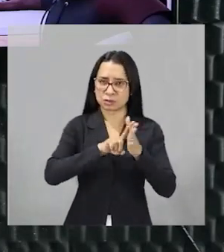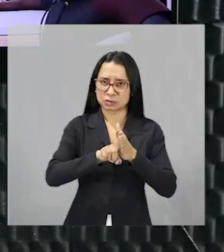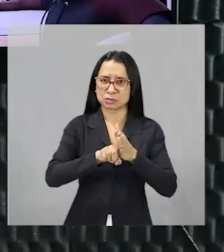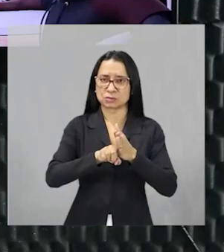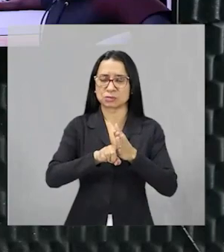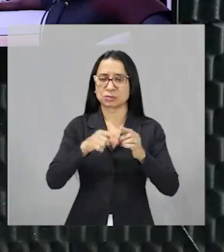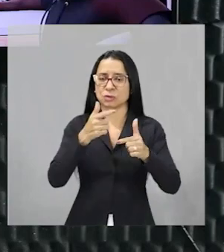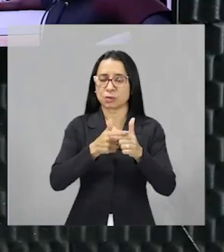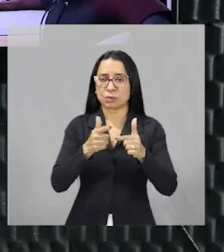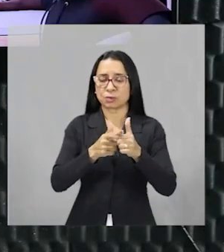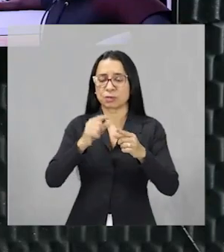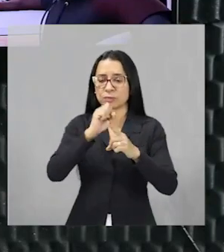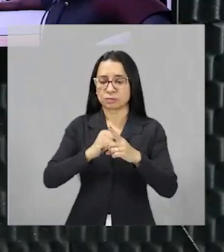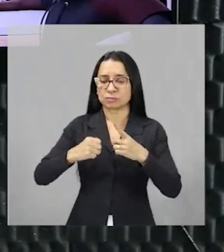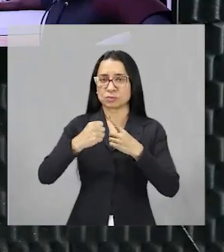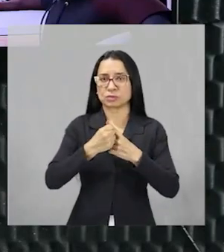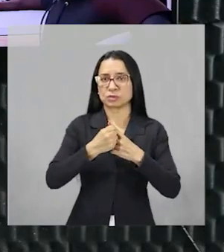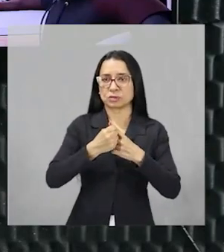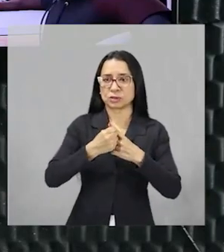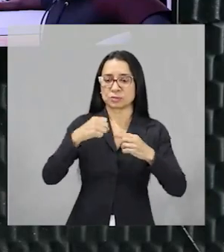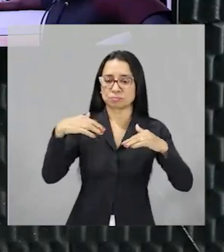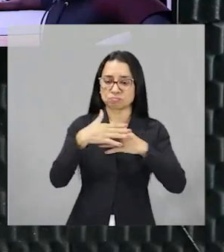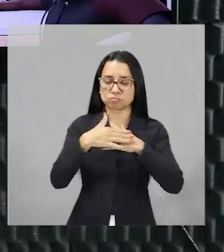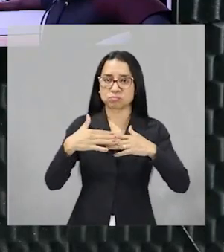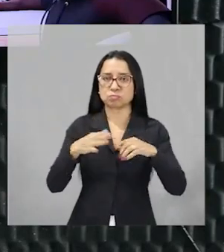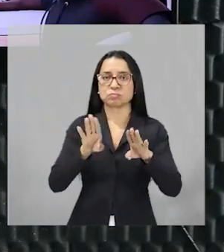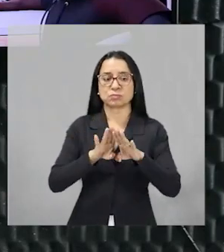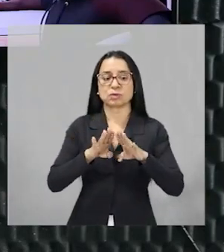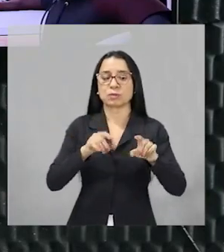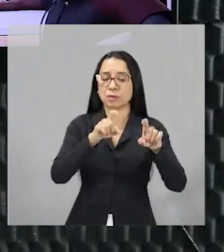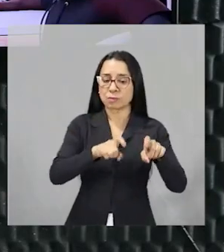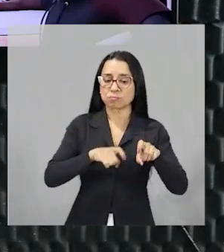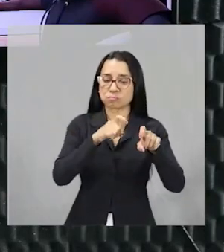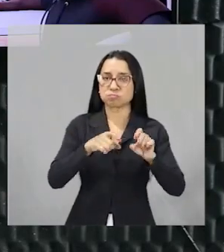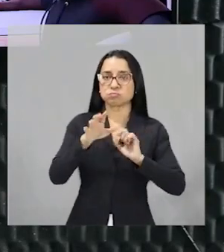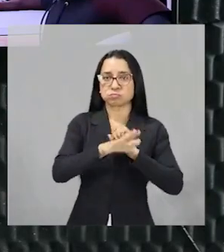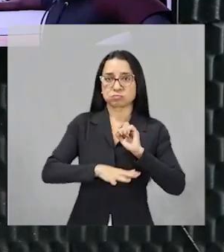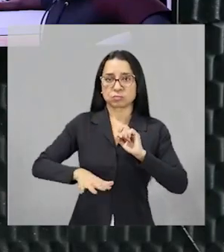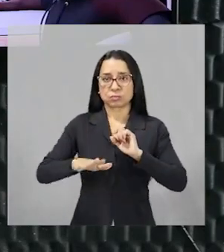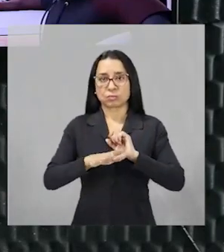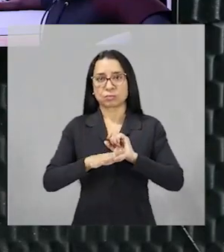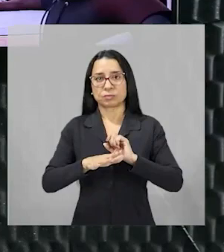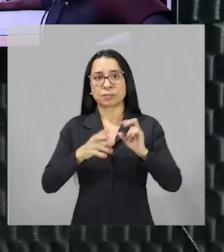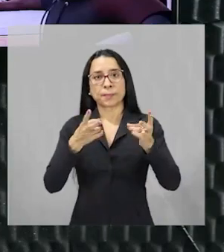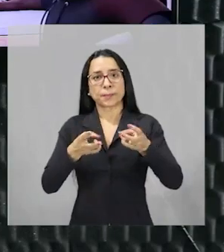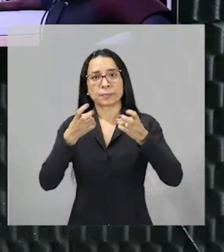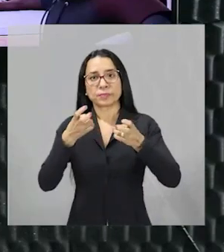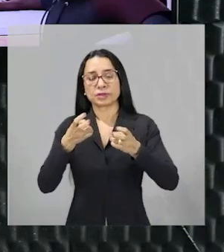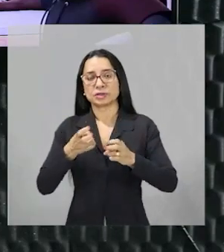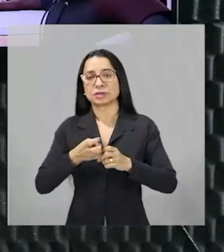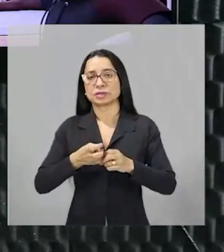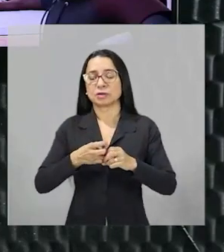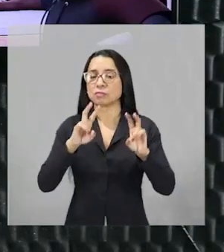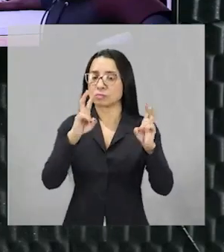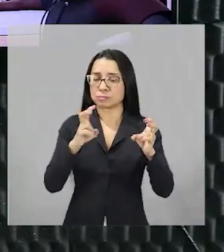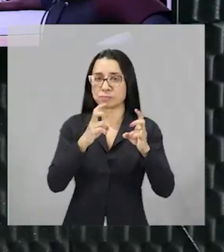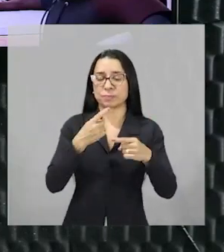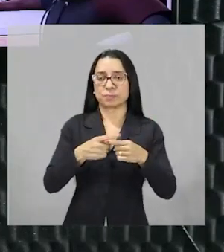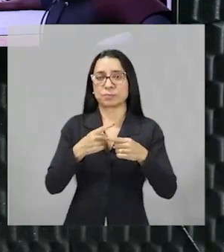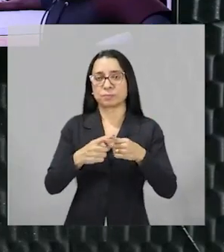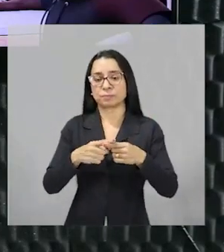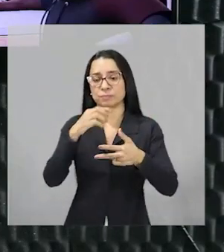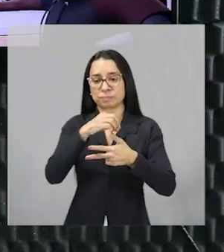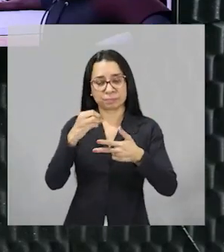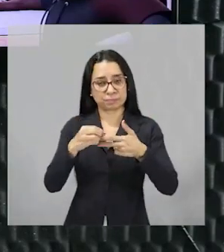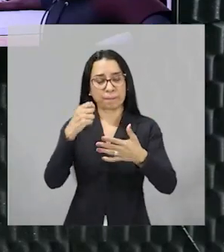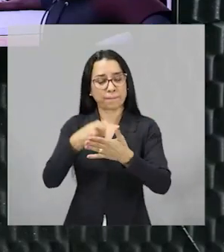sociais, urbanos e rurais, beleza? Então muita atenção nessa temática, porque principalmente o Enem, galera, tá